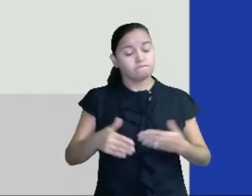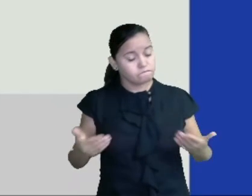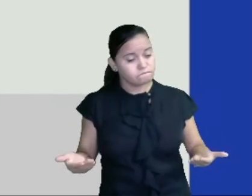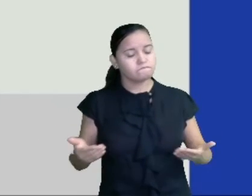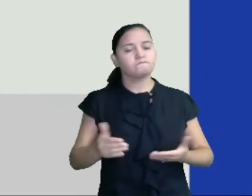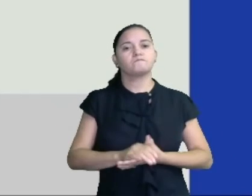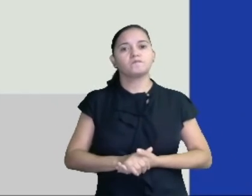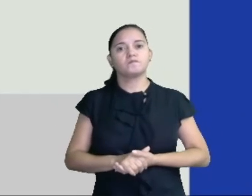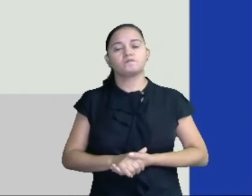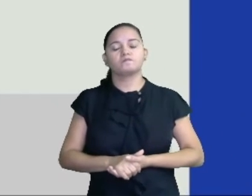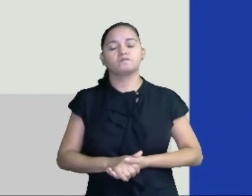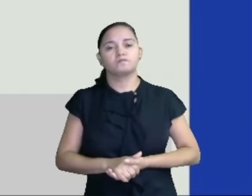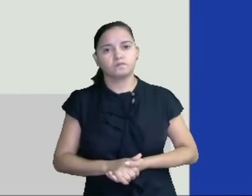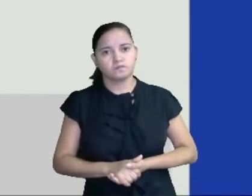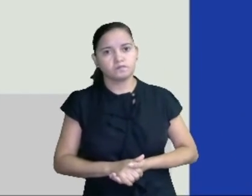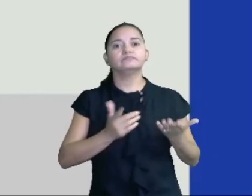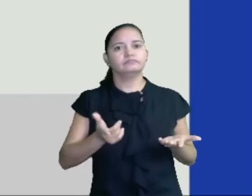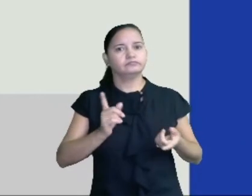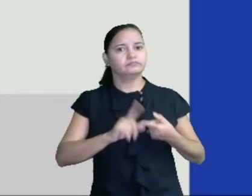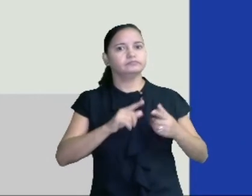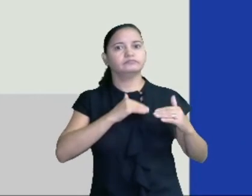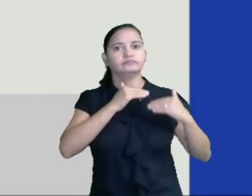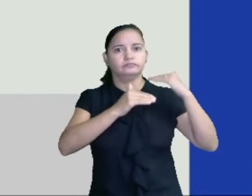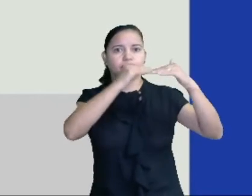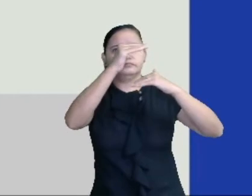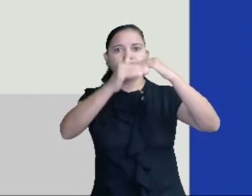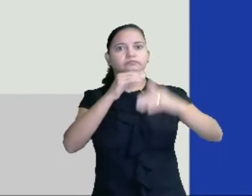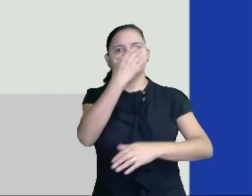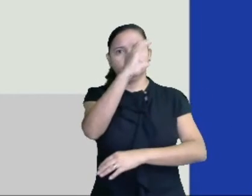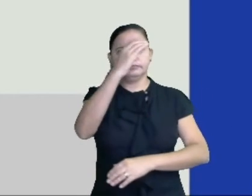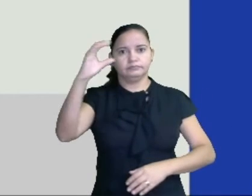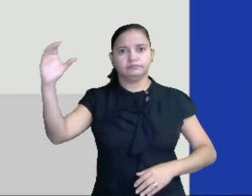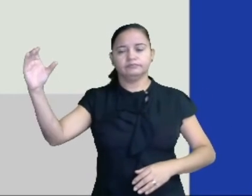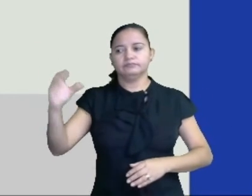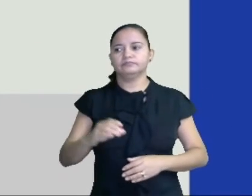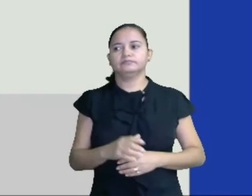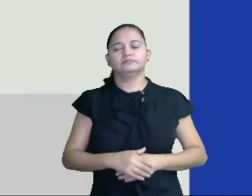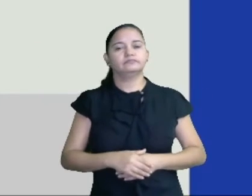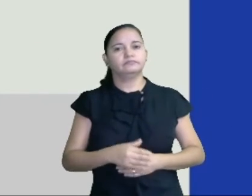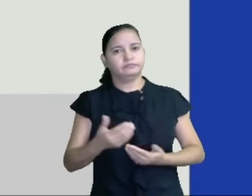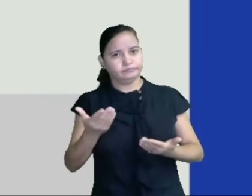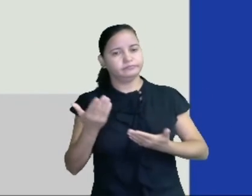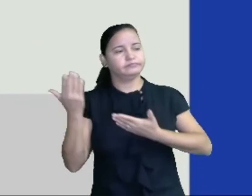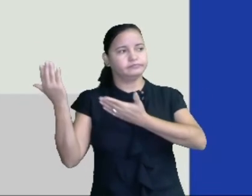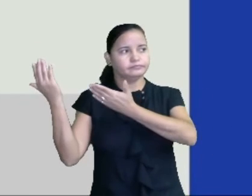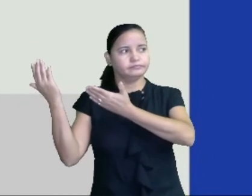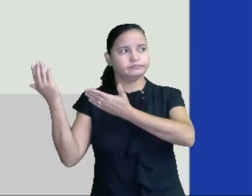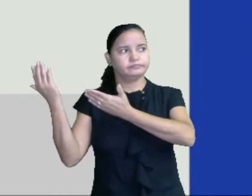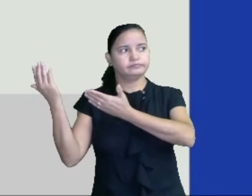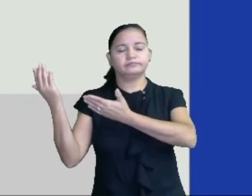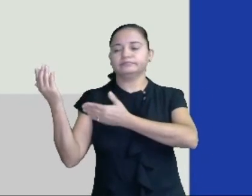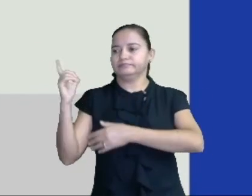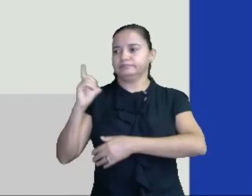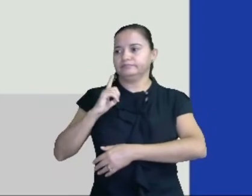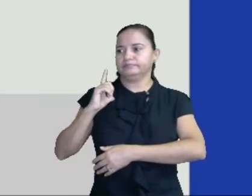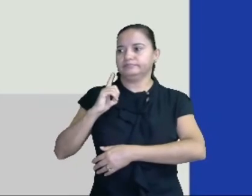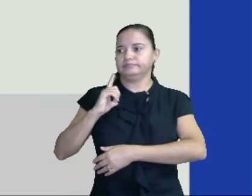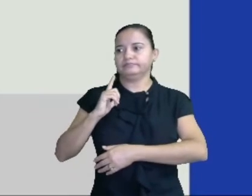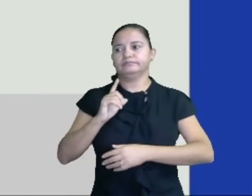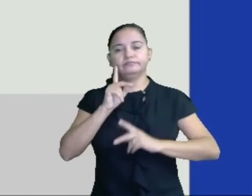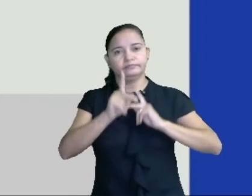só existe o Islã como religião? O Islã é a religião oficial? Olha, pacificamente